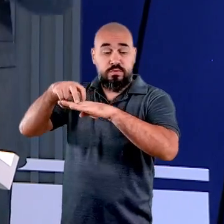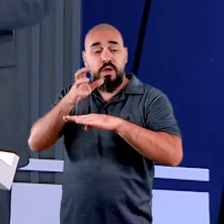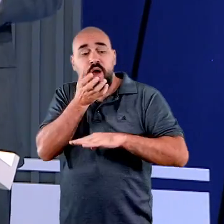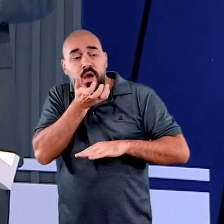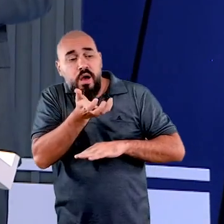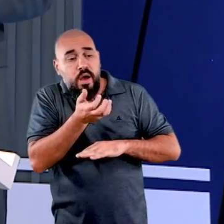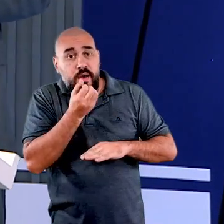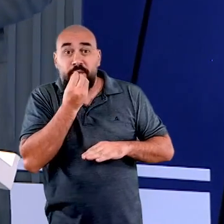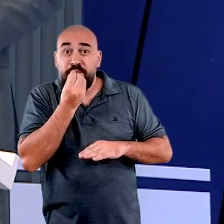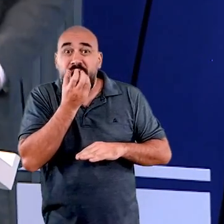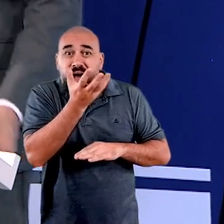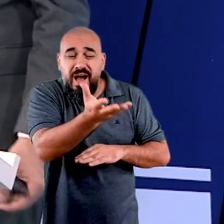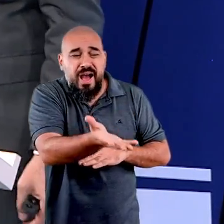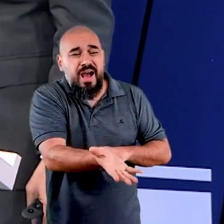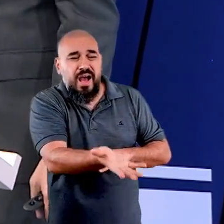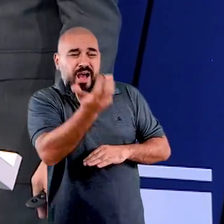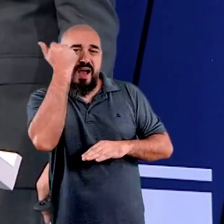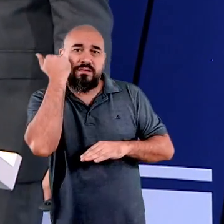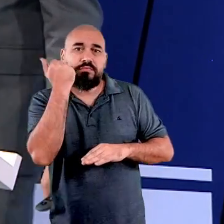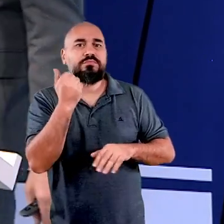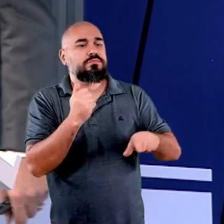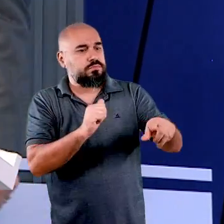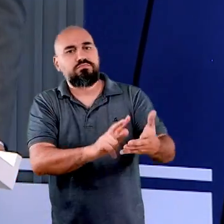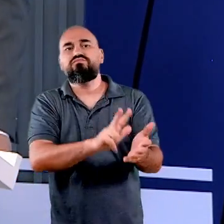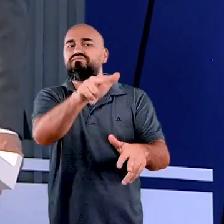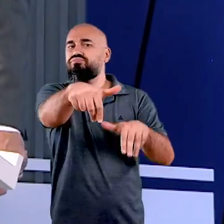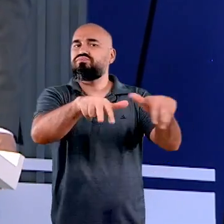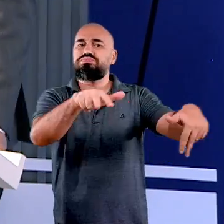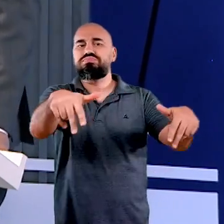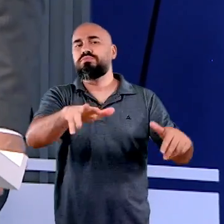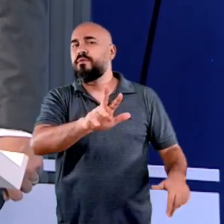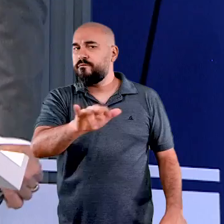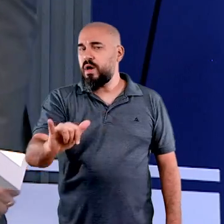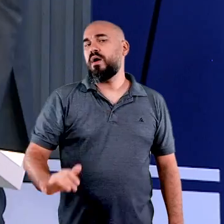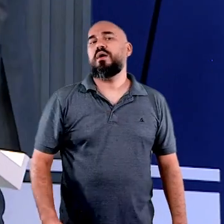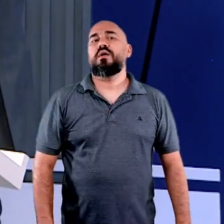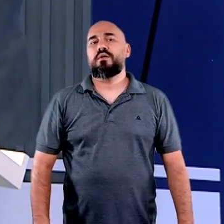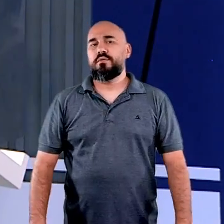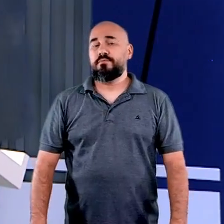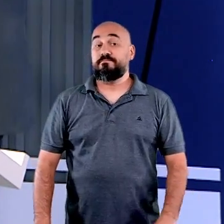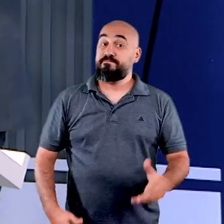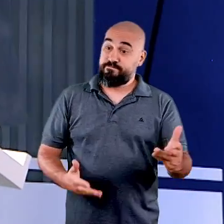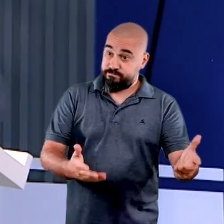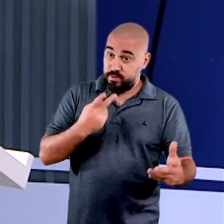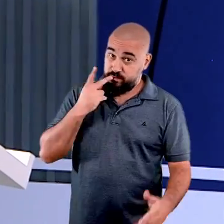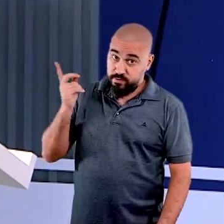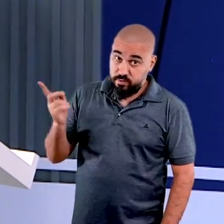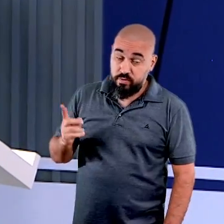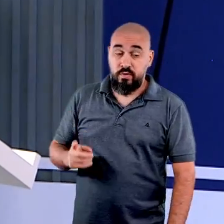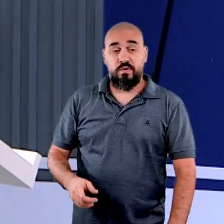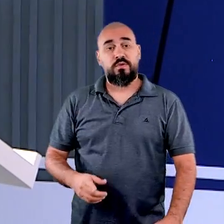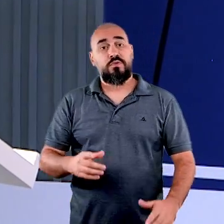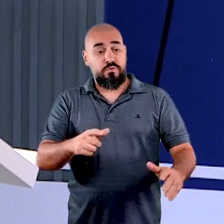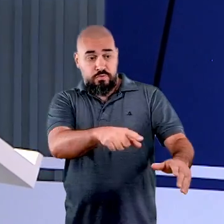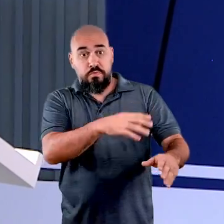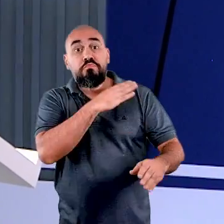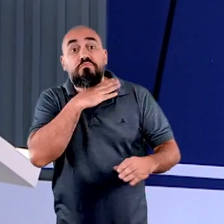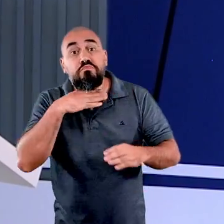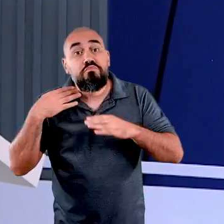e vão ressuscitar. É exatamente isso que Jesus está falando aqui. Então, os mortos se acham